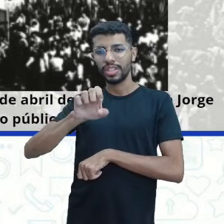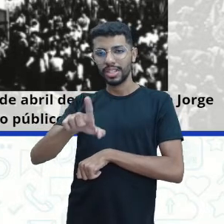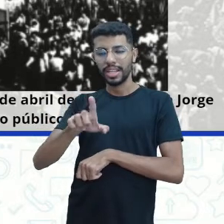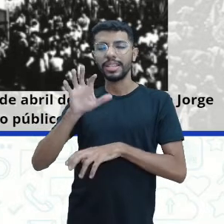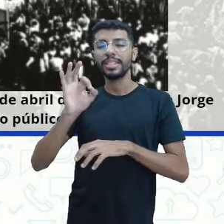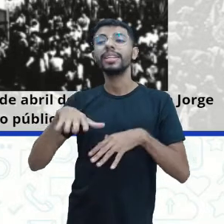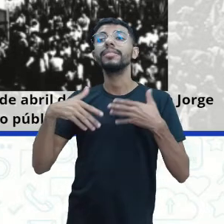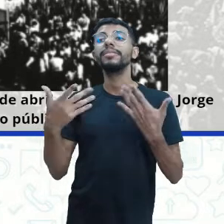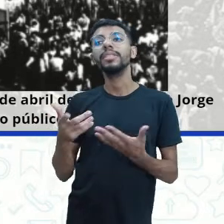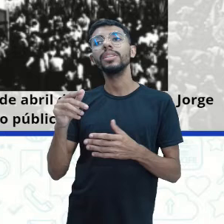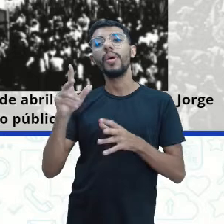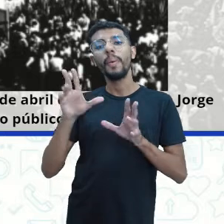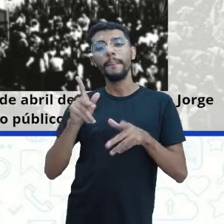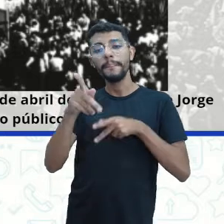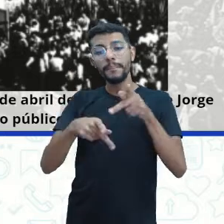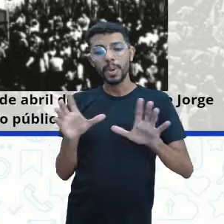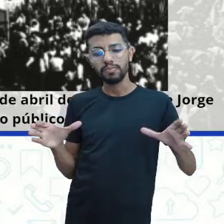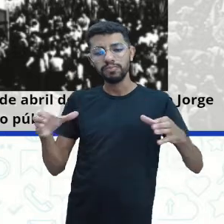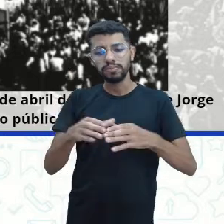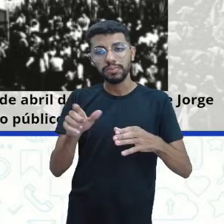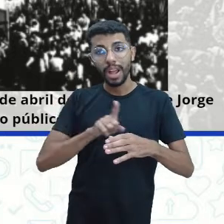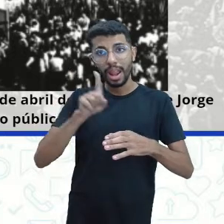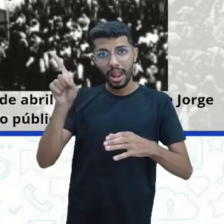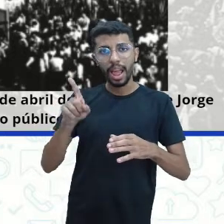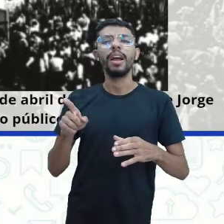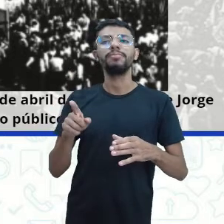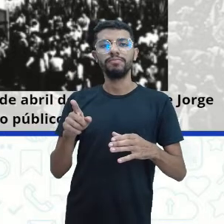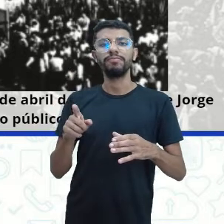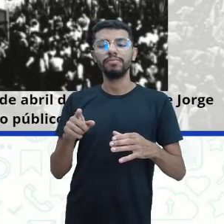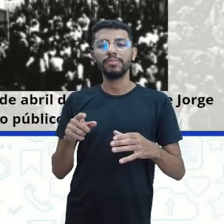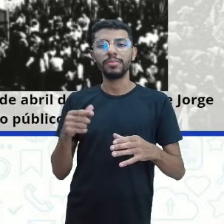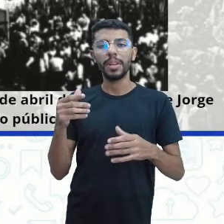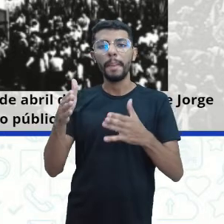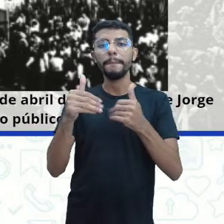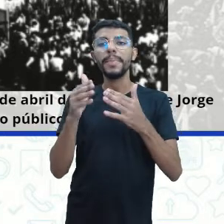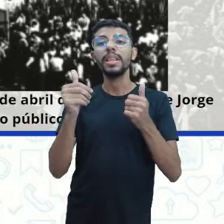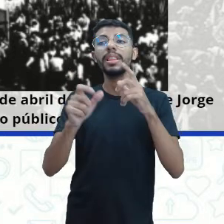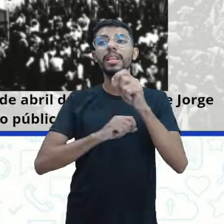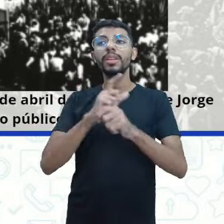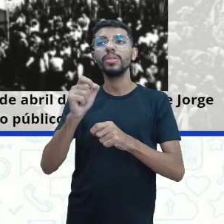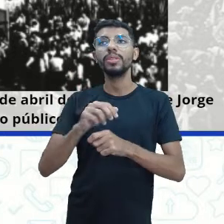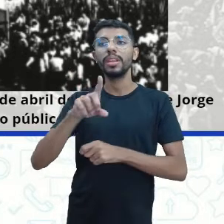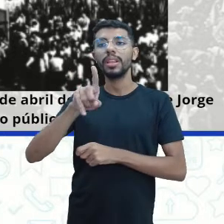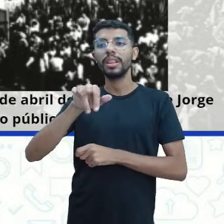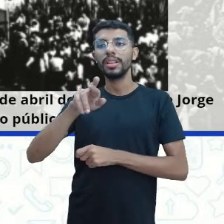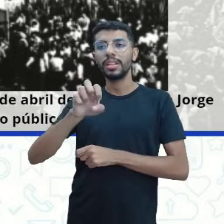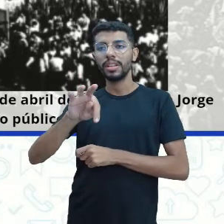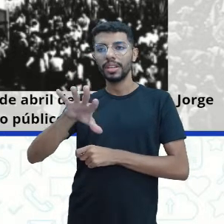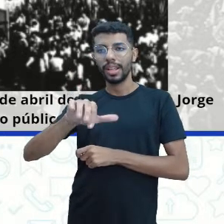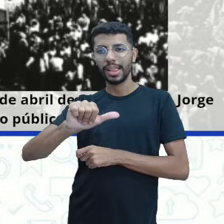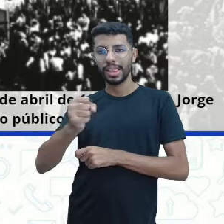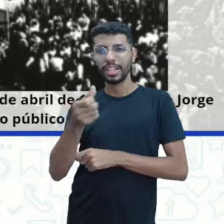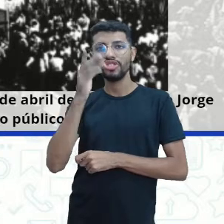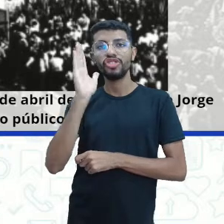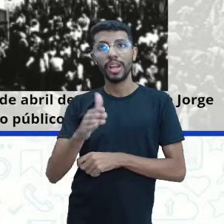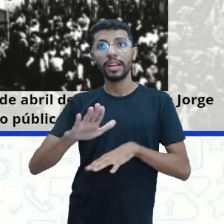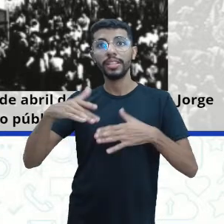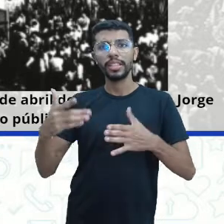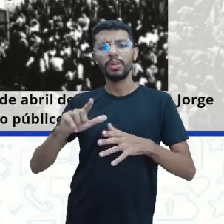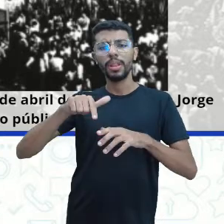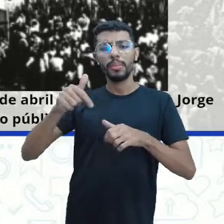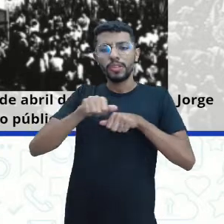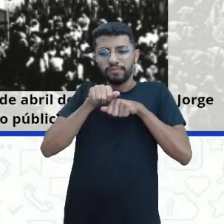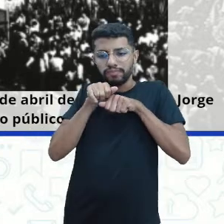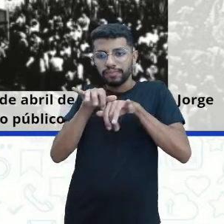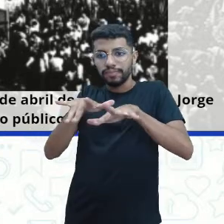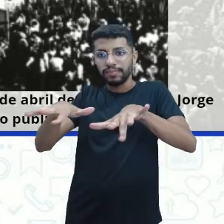para pedir as eleições diretas já, num ato da Câmara Municipal de Abreu e Lima. Muito interessante. Depois daí, tomou o Brasil e teve